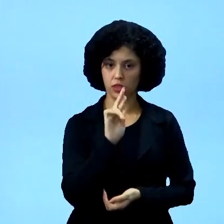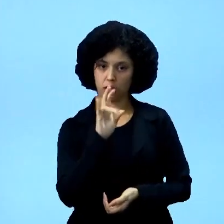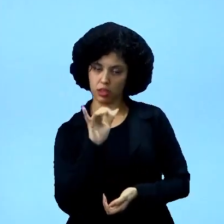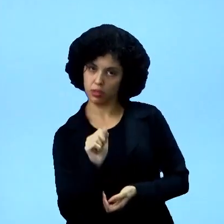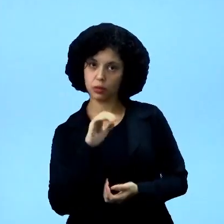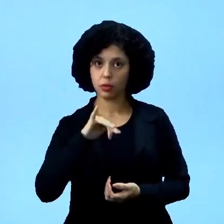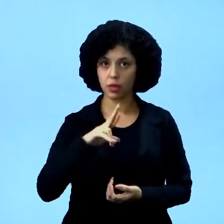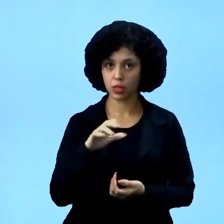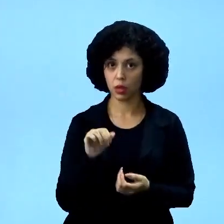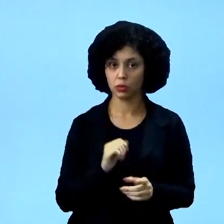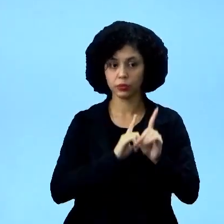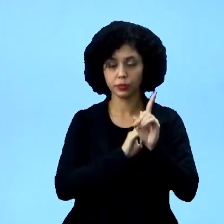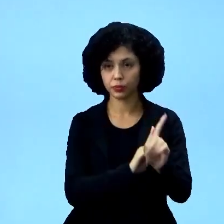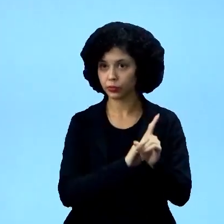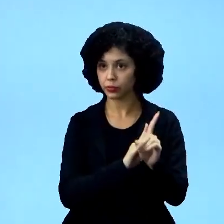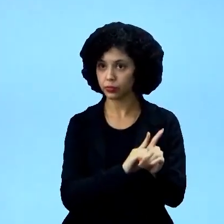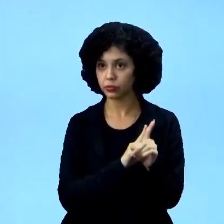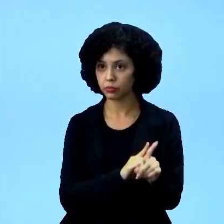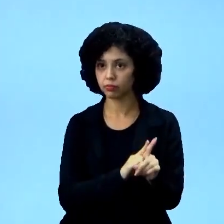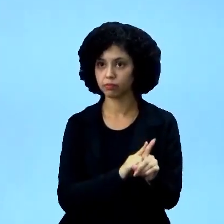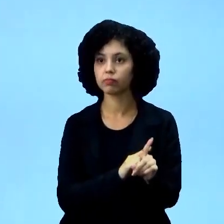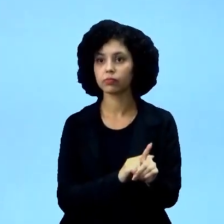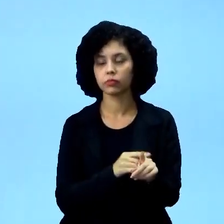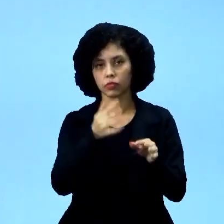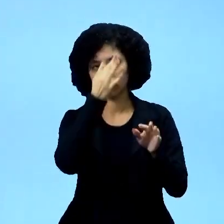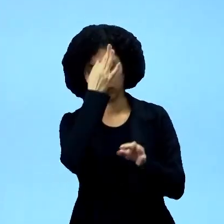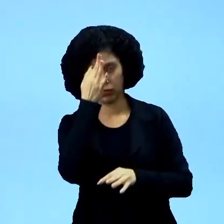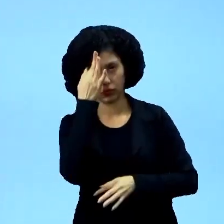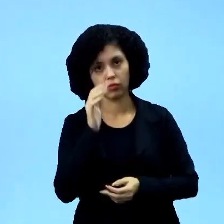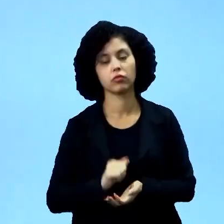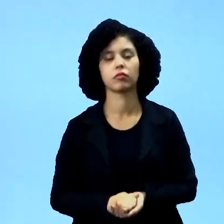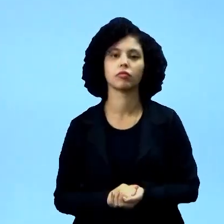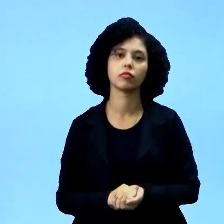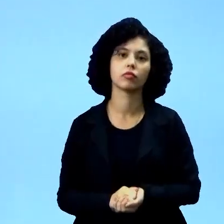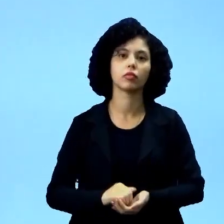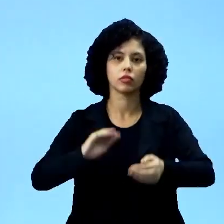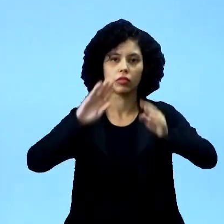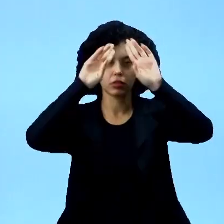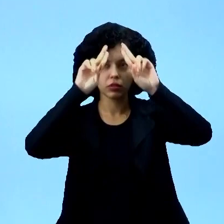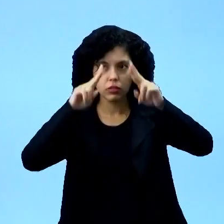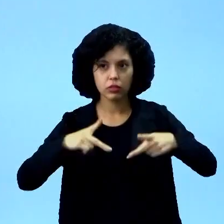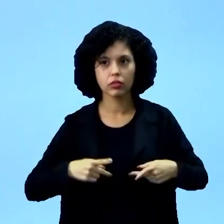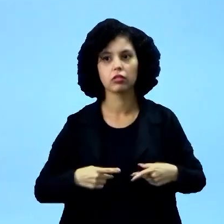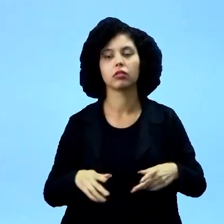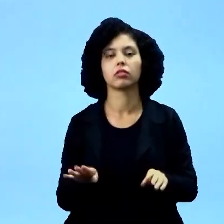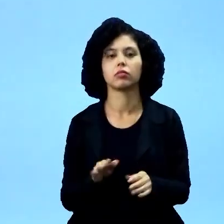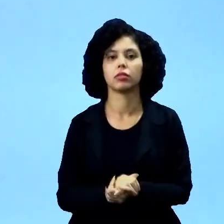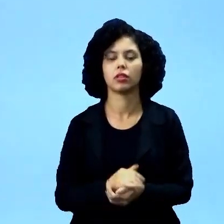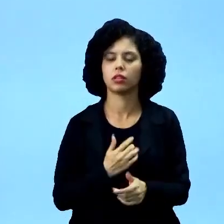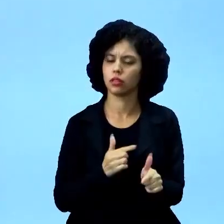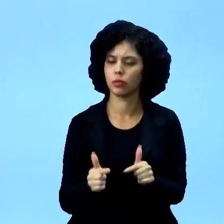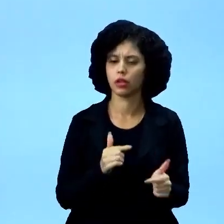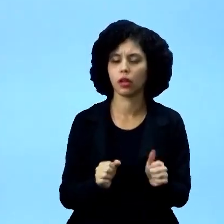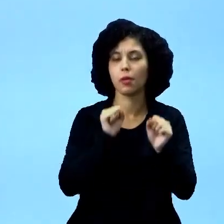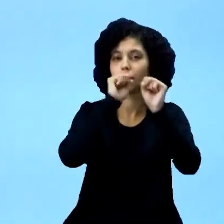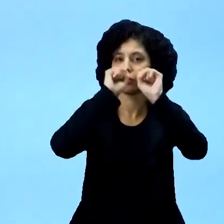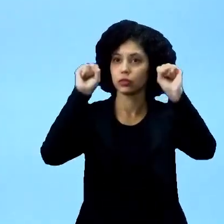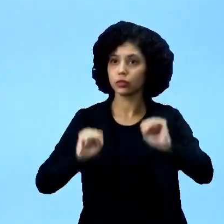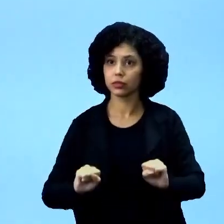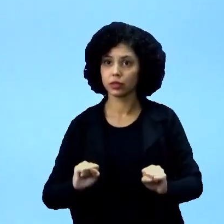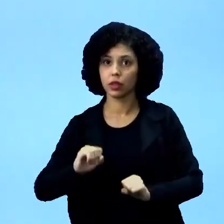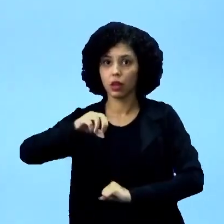marciais, que são condutas um pouco mais filosóficas, em que o ser é trabalhado, só que para um